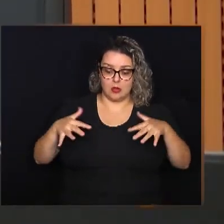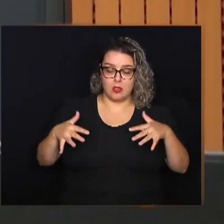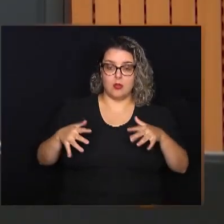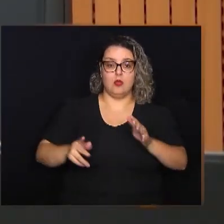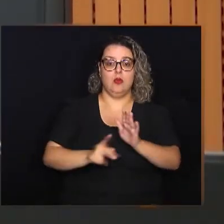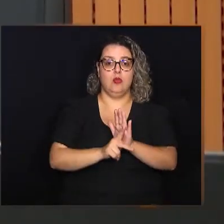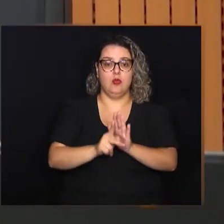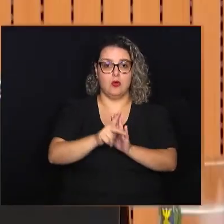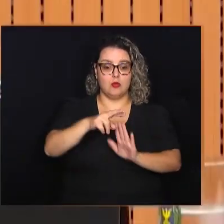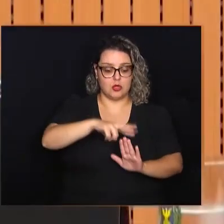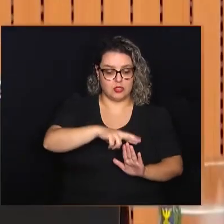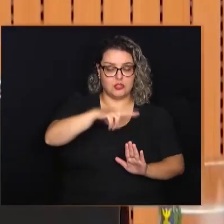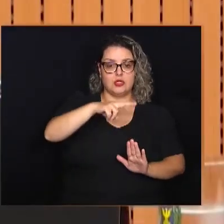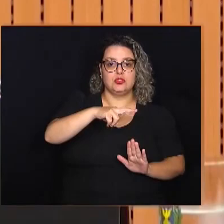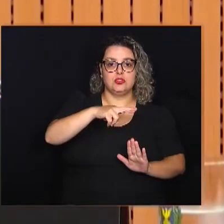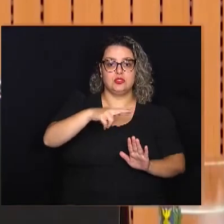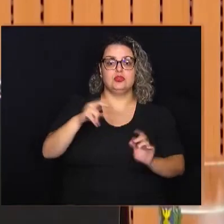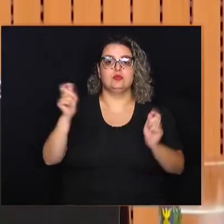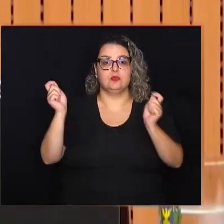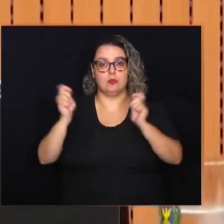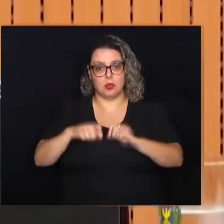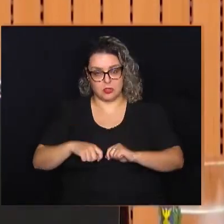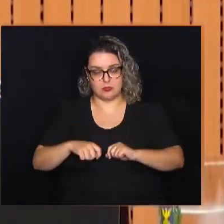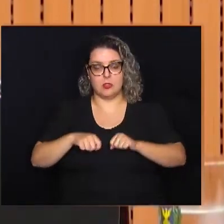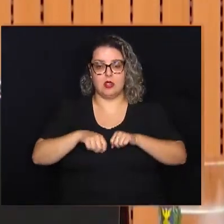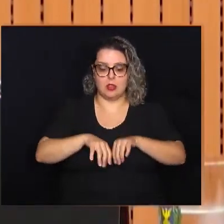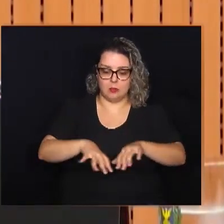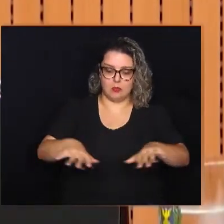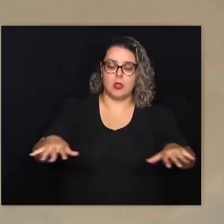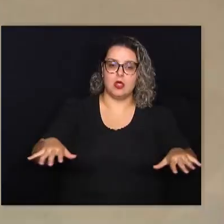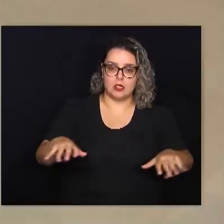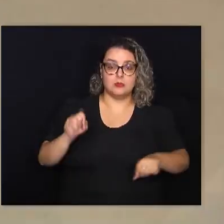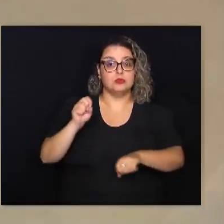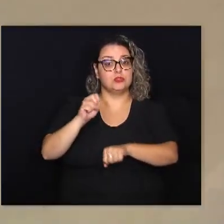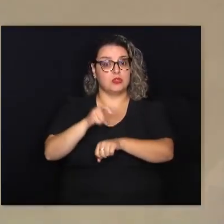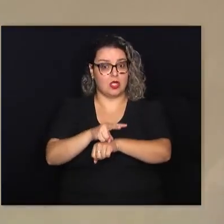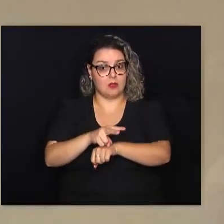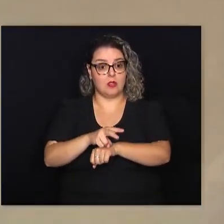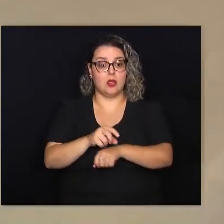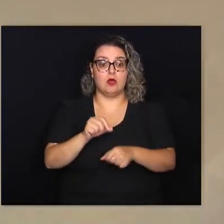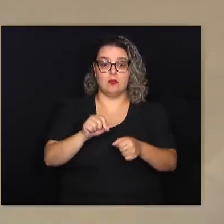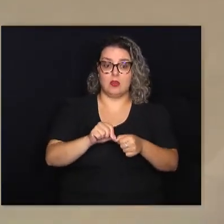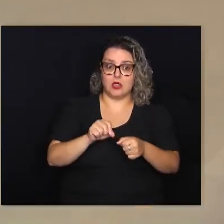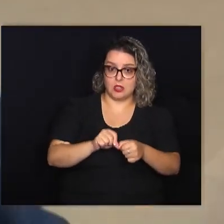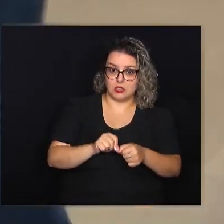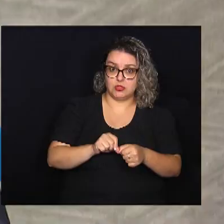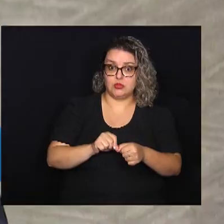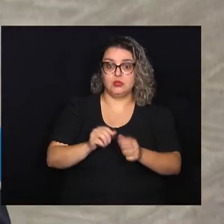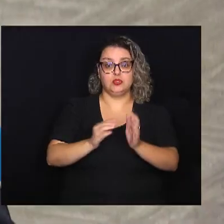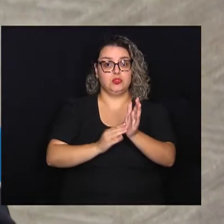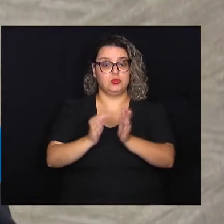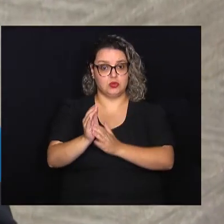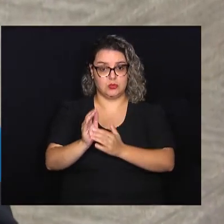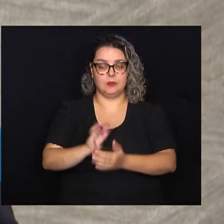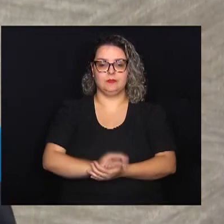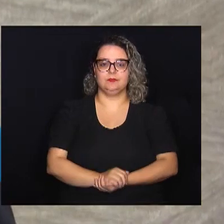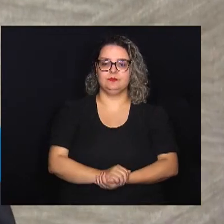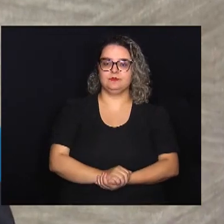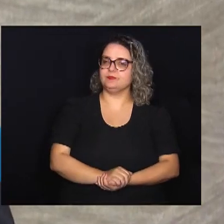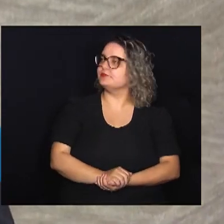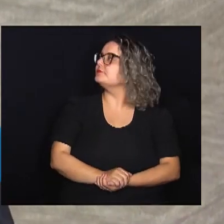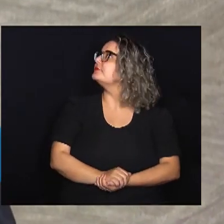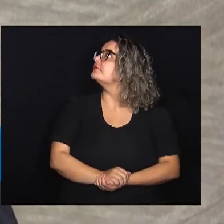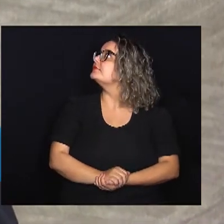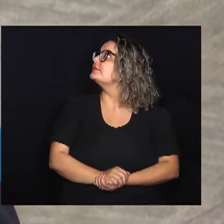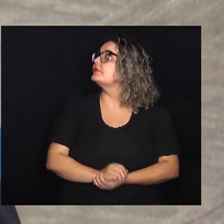projeto de resolução que possibilita a ampliação dessas vagas com a realização de um concurso público é uma adequação